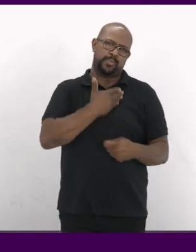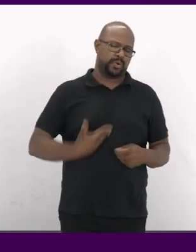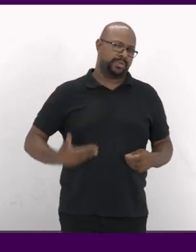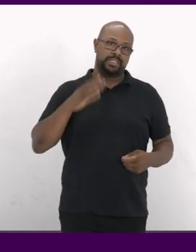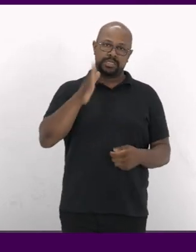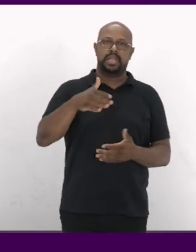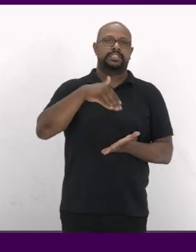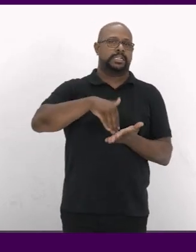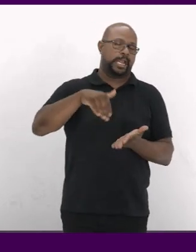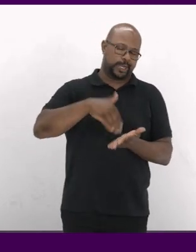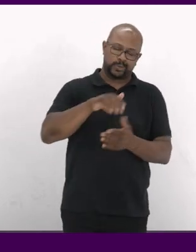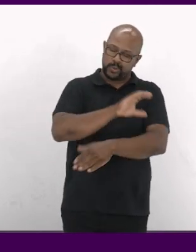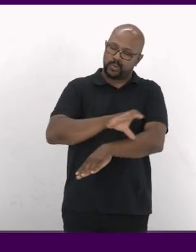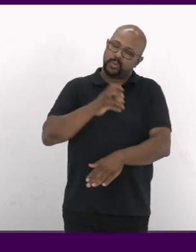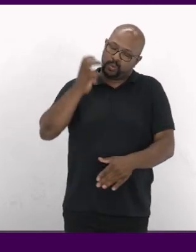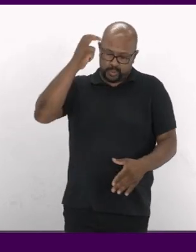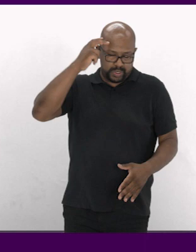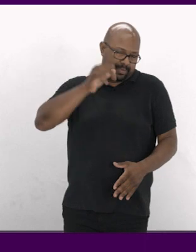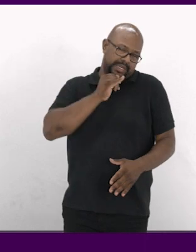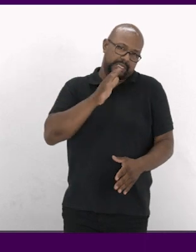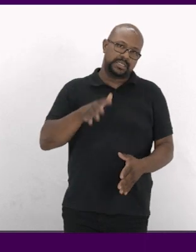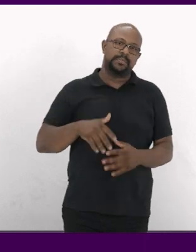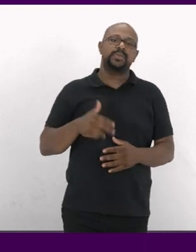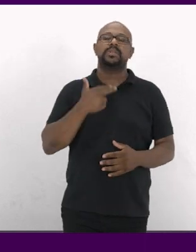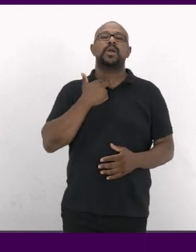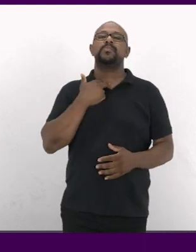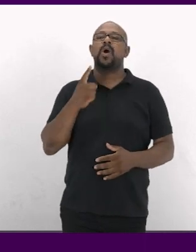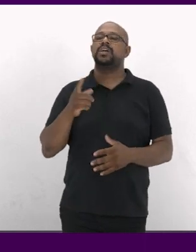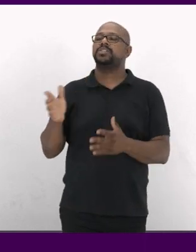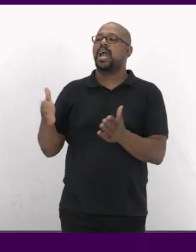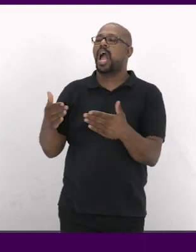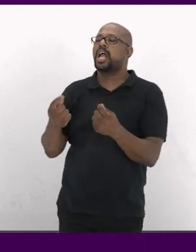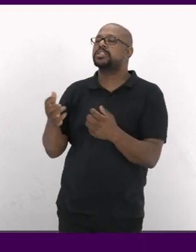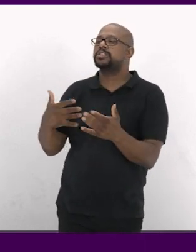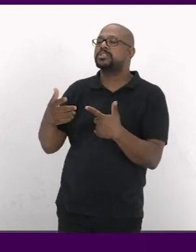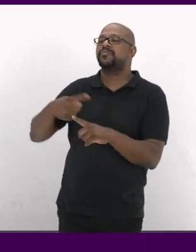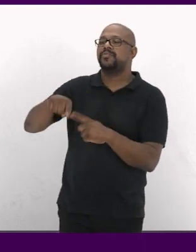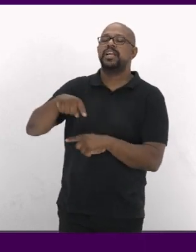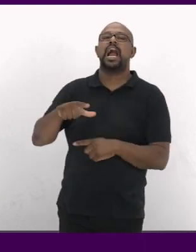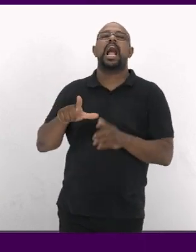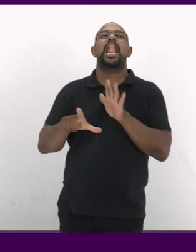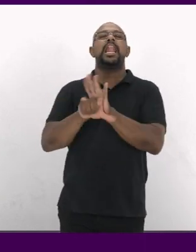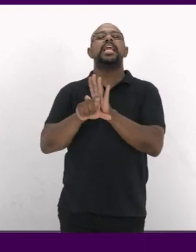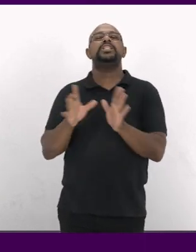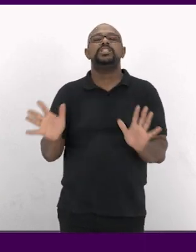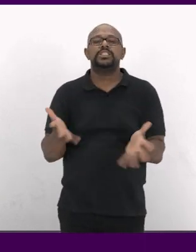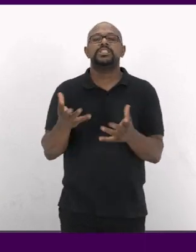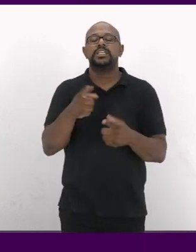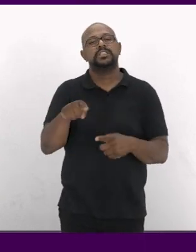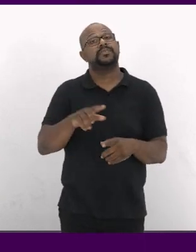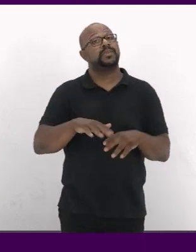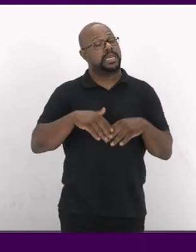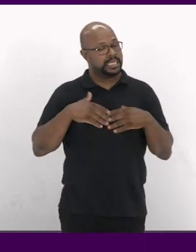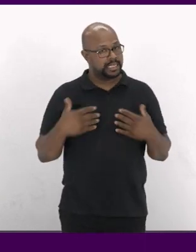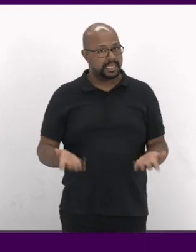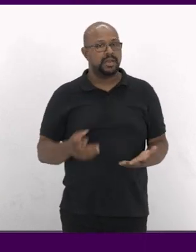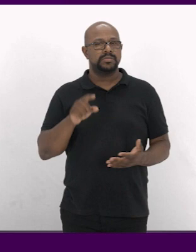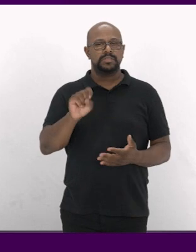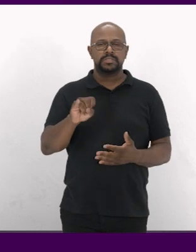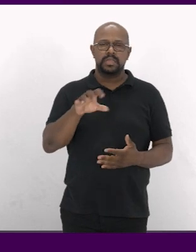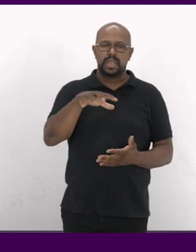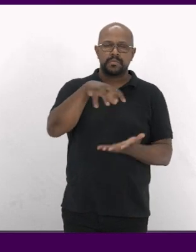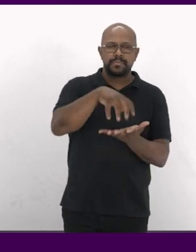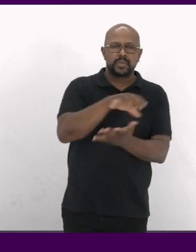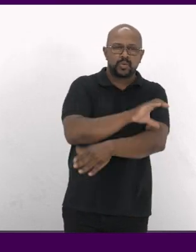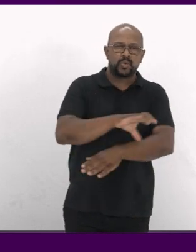pública direta, as secretarias de cultura, por exemplo, não podem captar recursos via leis de incentivo, e, portanto,